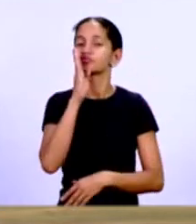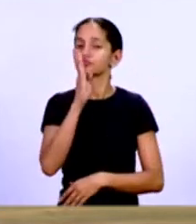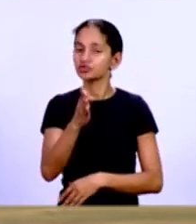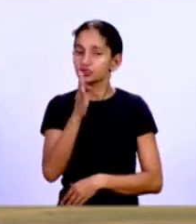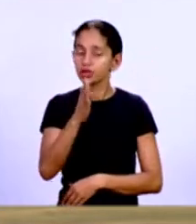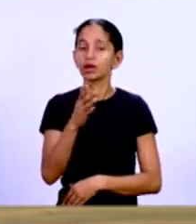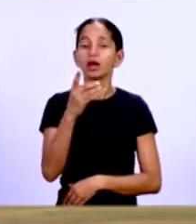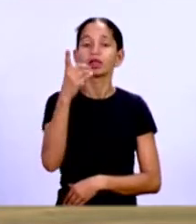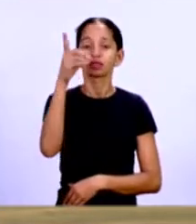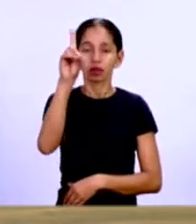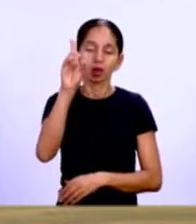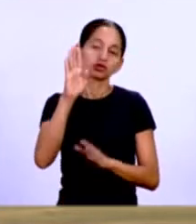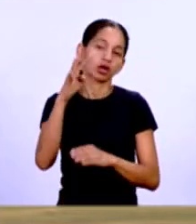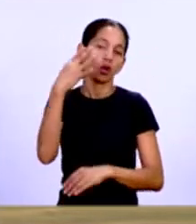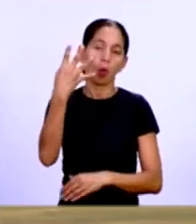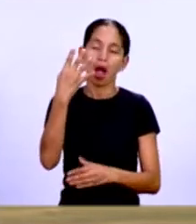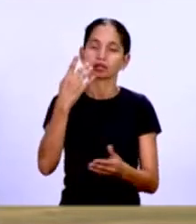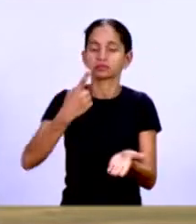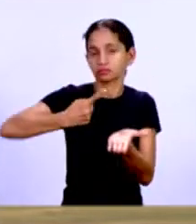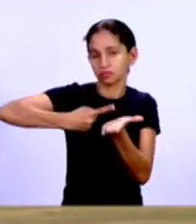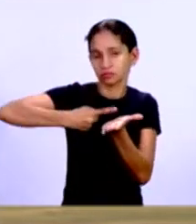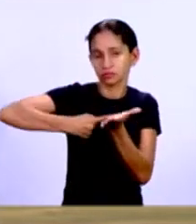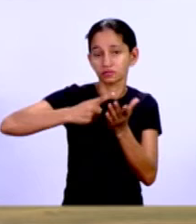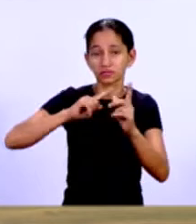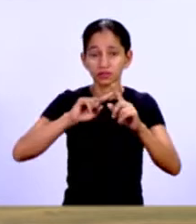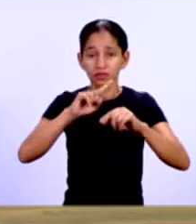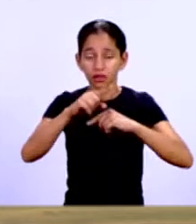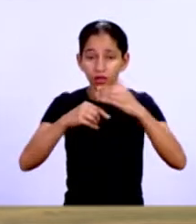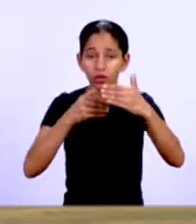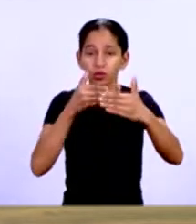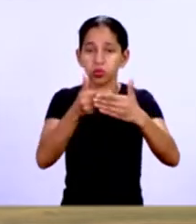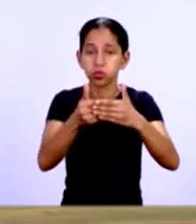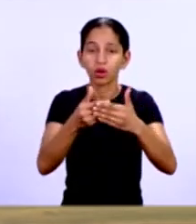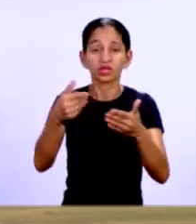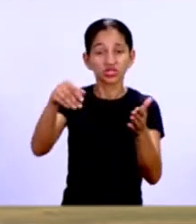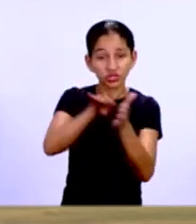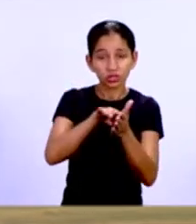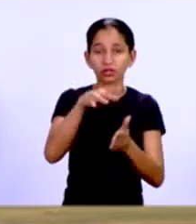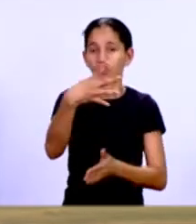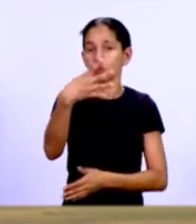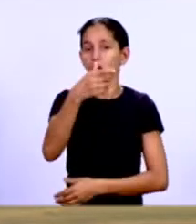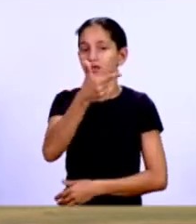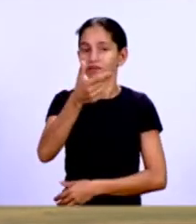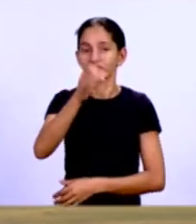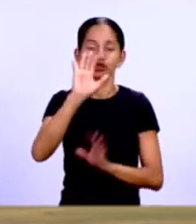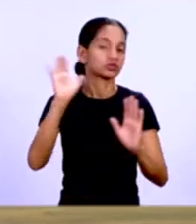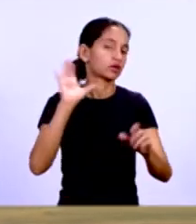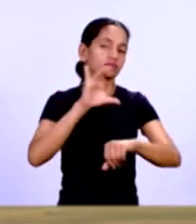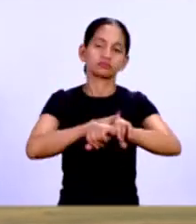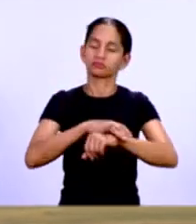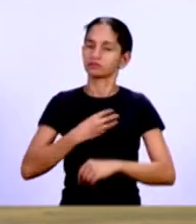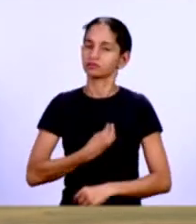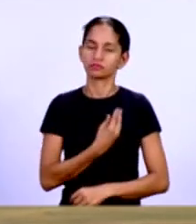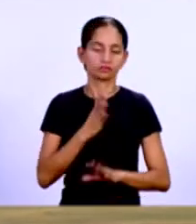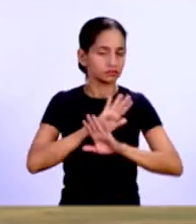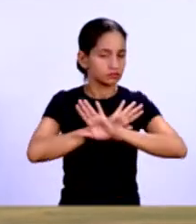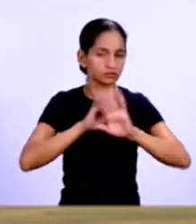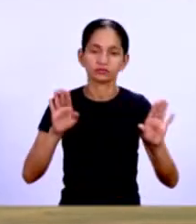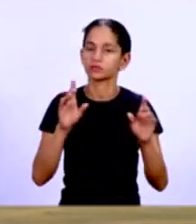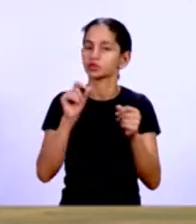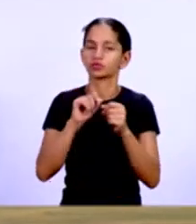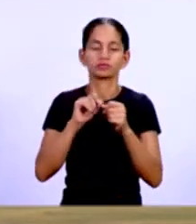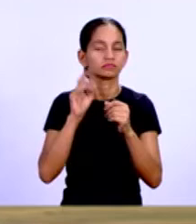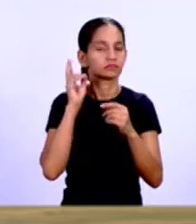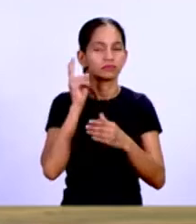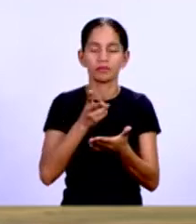um dólar de R$4. Se o dólar chega a R$4,20 no momento da entrega, você já vai estar protegido a R$4. Então a sua operação